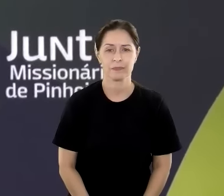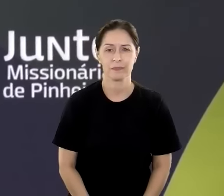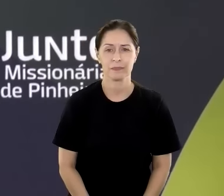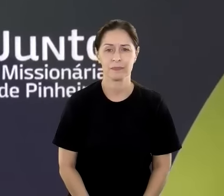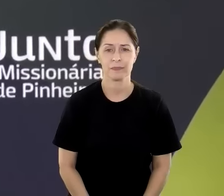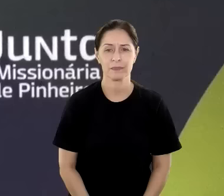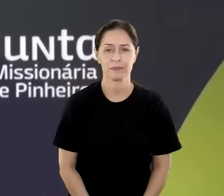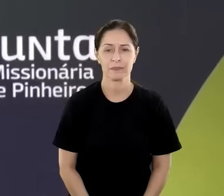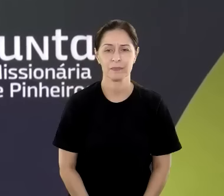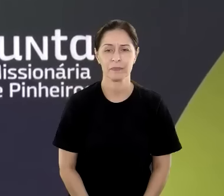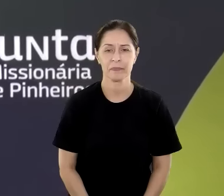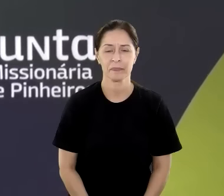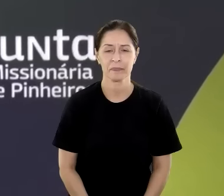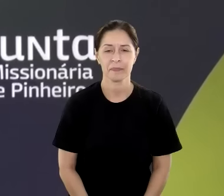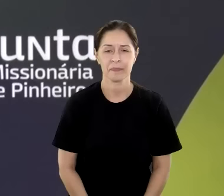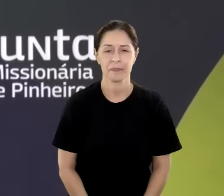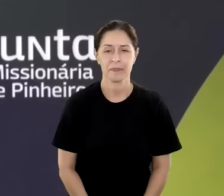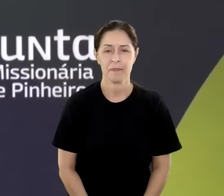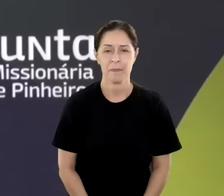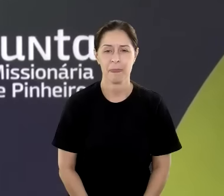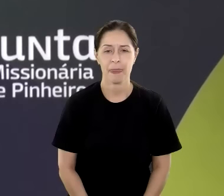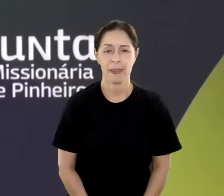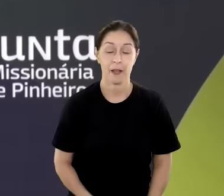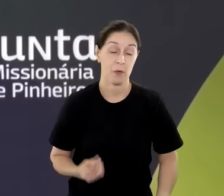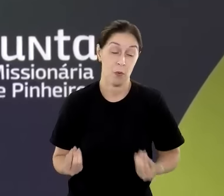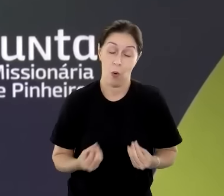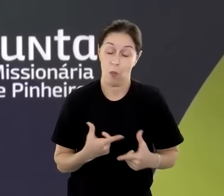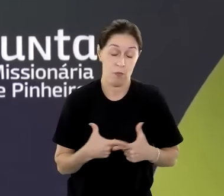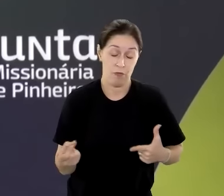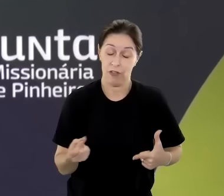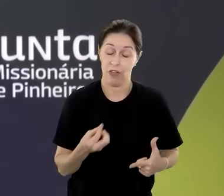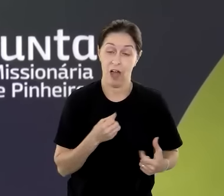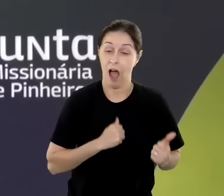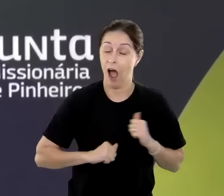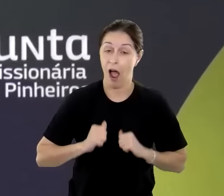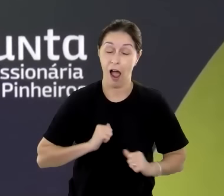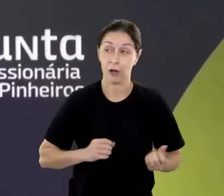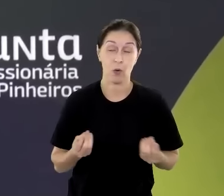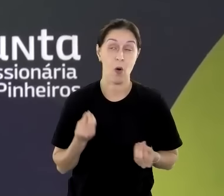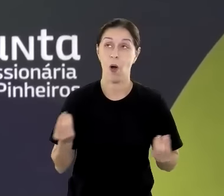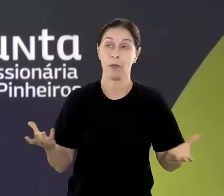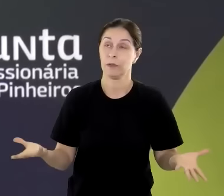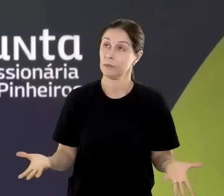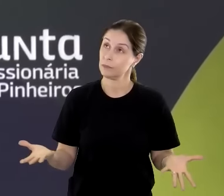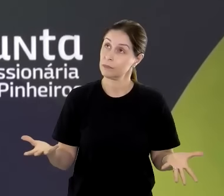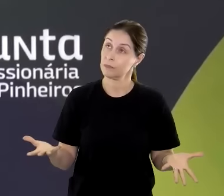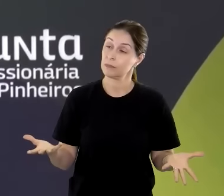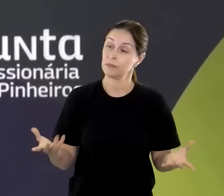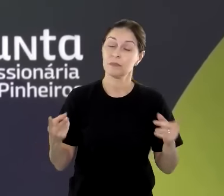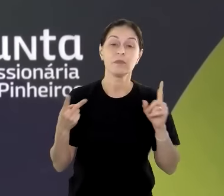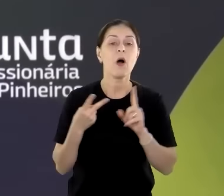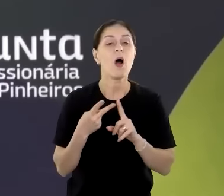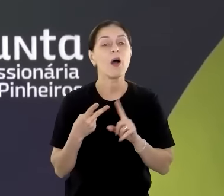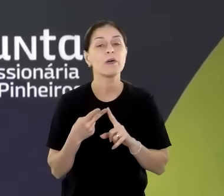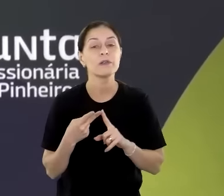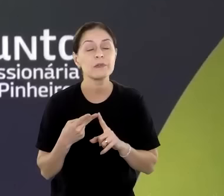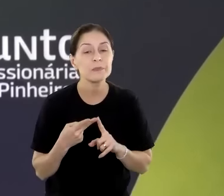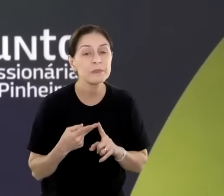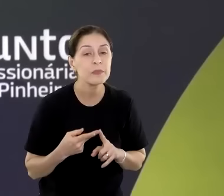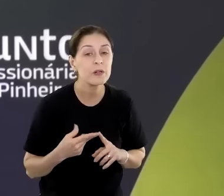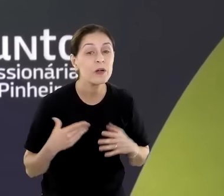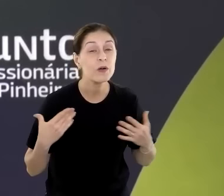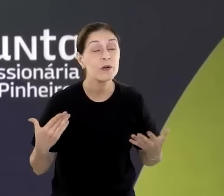Mas em segundo lugar, como é que você vence a ansiedade? Você vence a ansiedade quando você